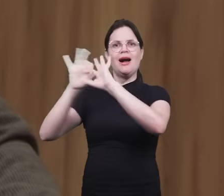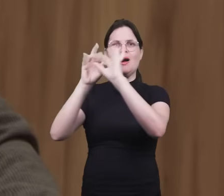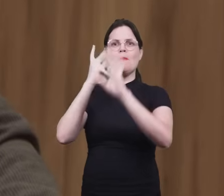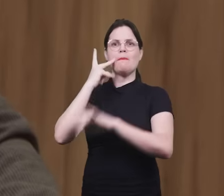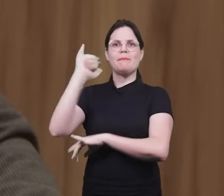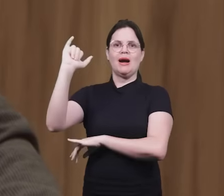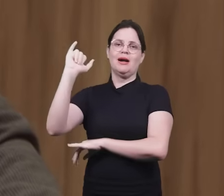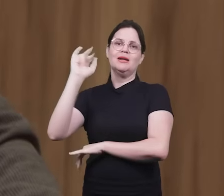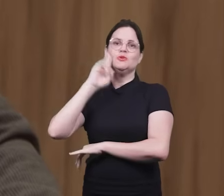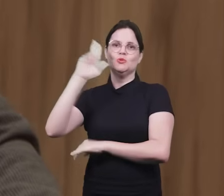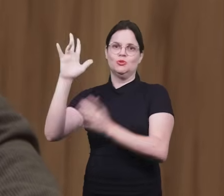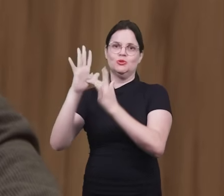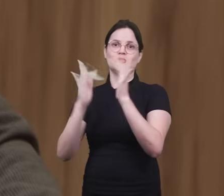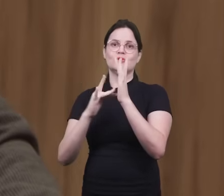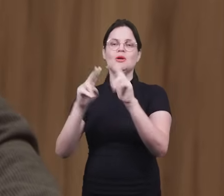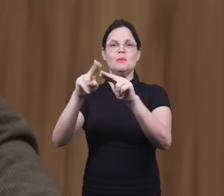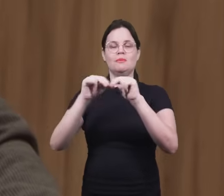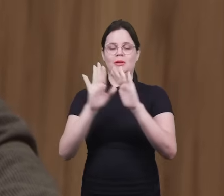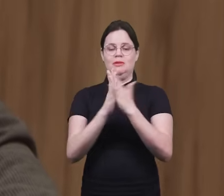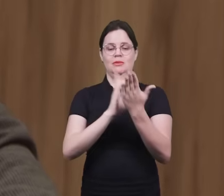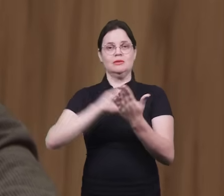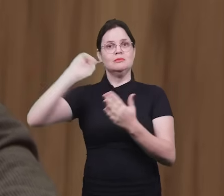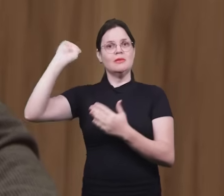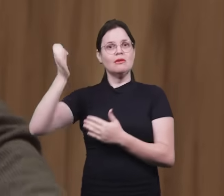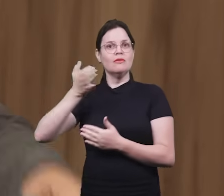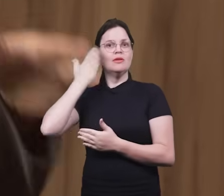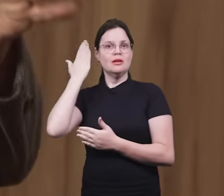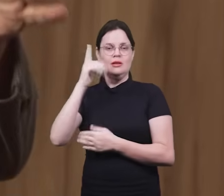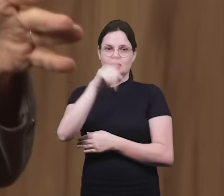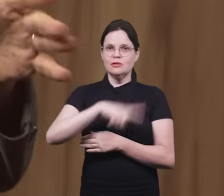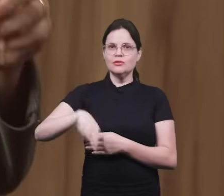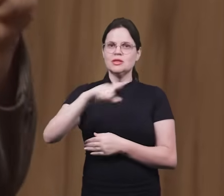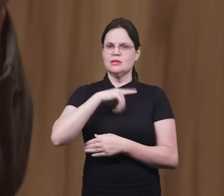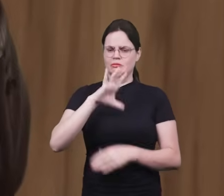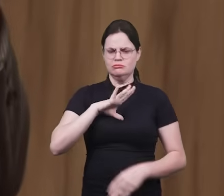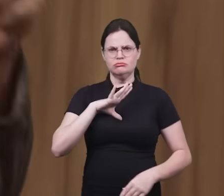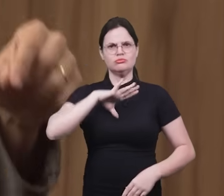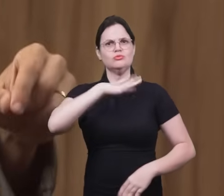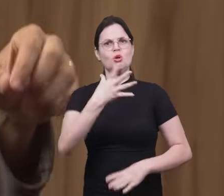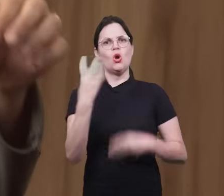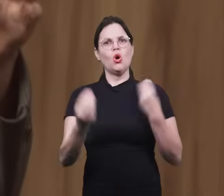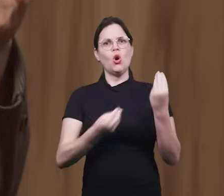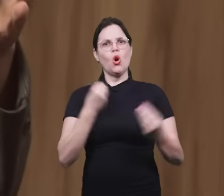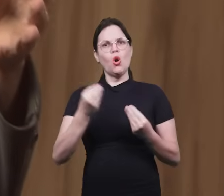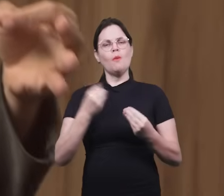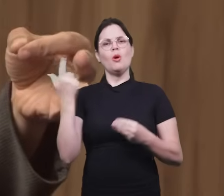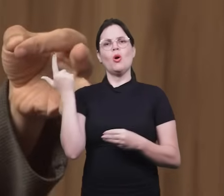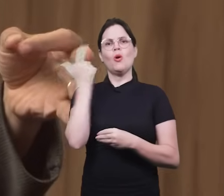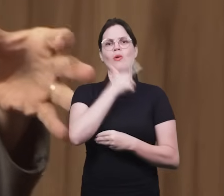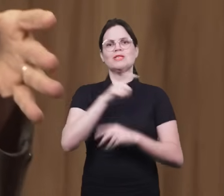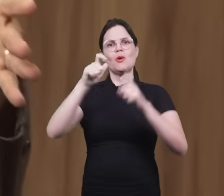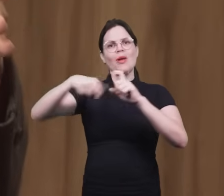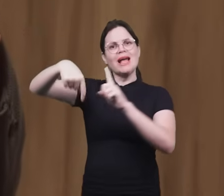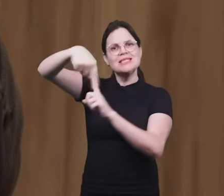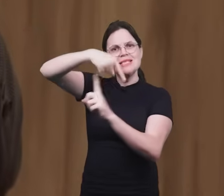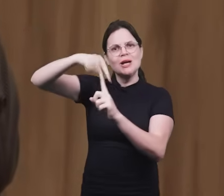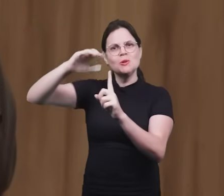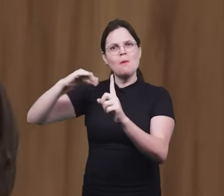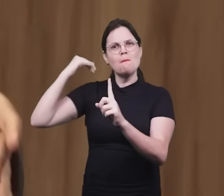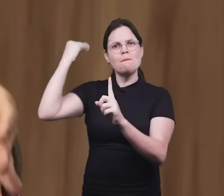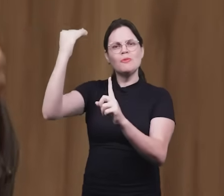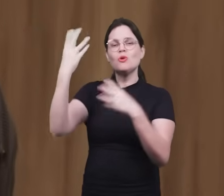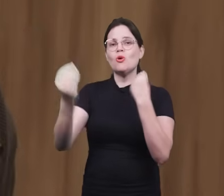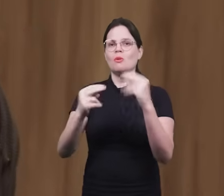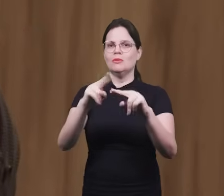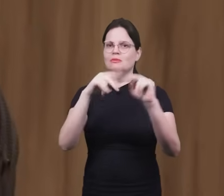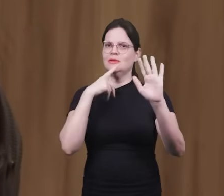revelada. E a expressão bíblica, entremos, pois, com ousadia no Santo dos Santos pelo sangue de Jesus. Ou seja, o